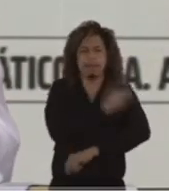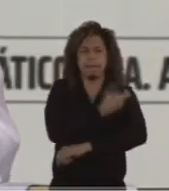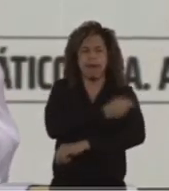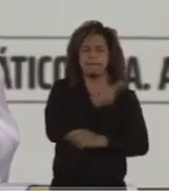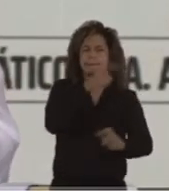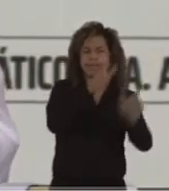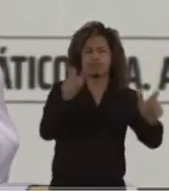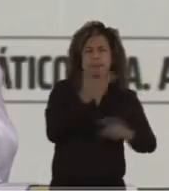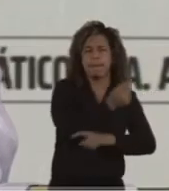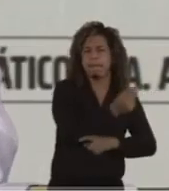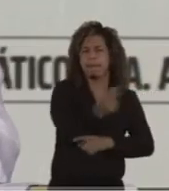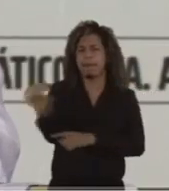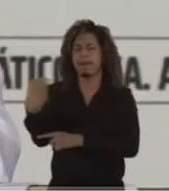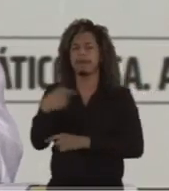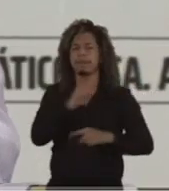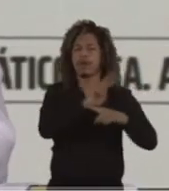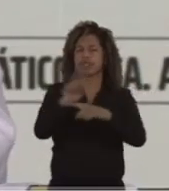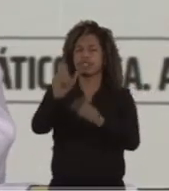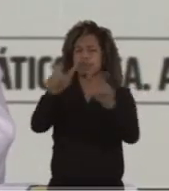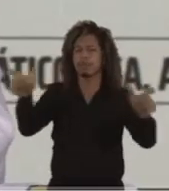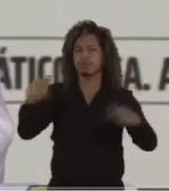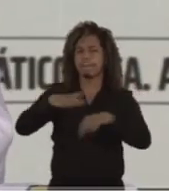vacinação para que a gente proteja cada vez mais pessoas